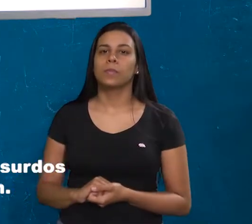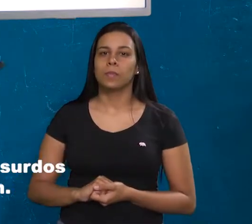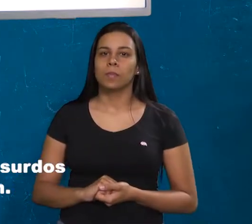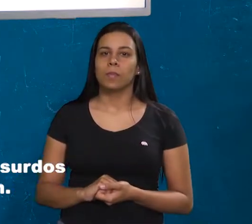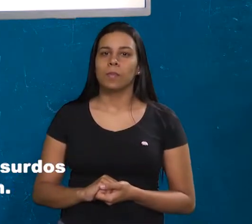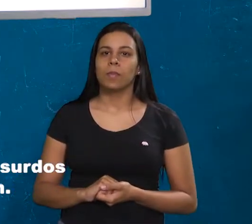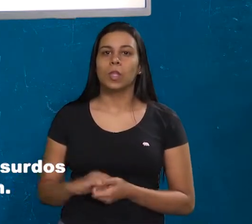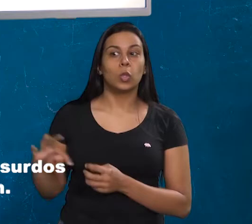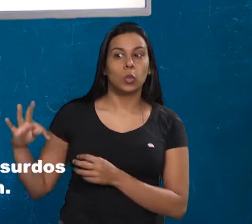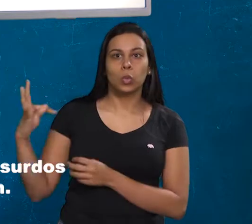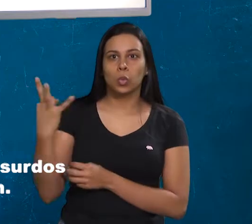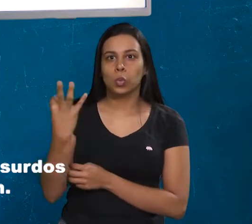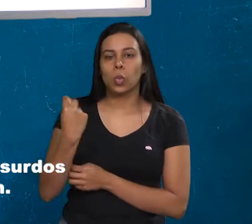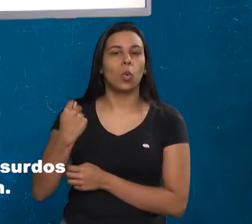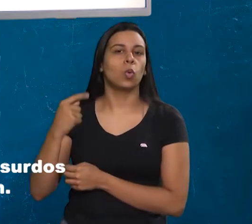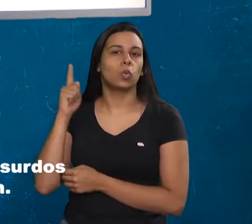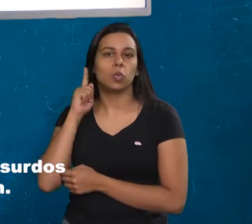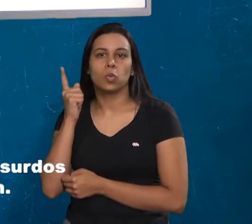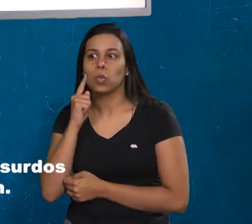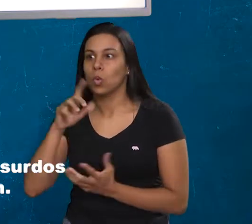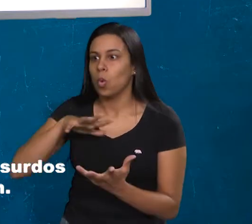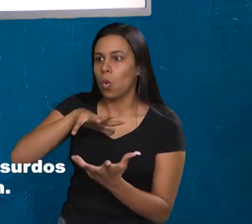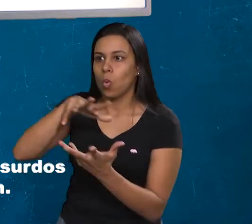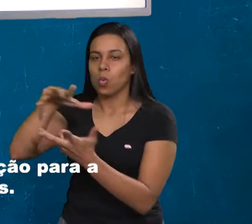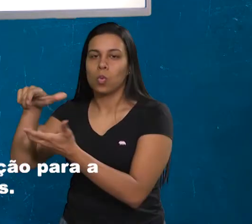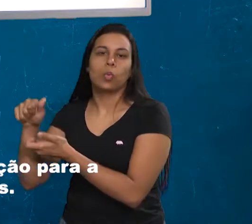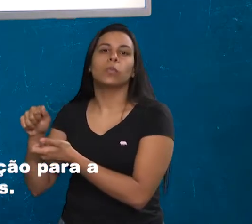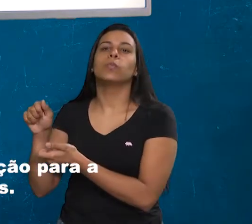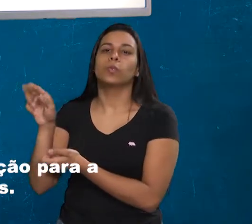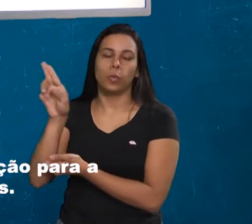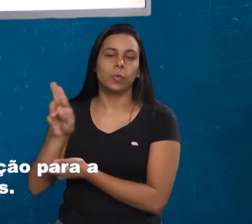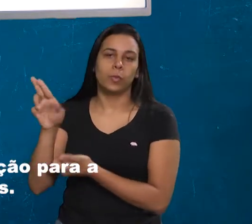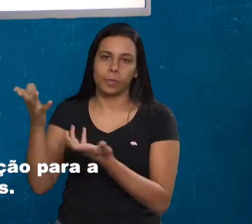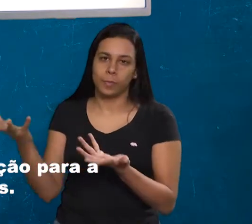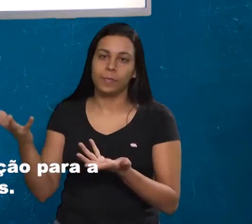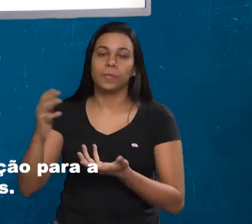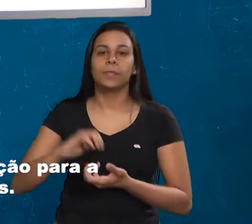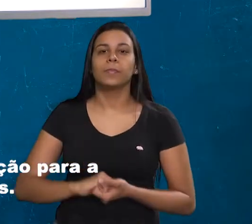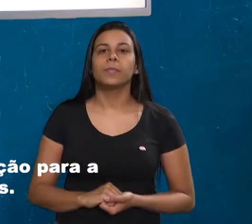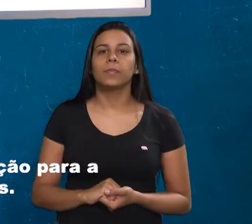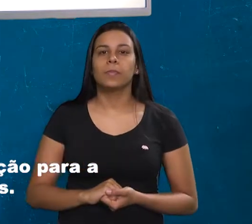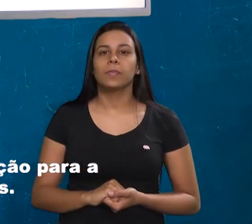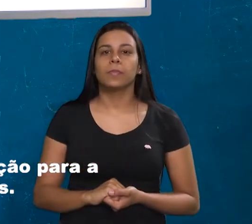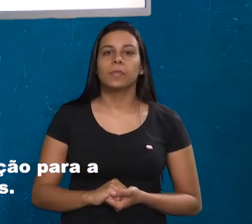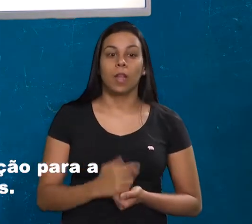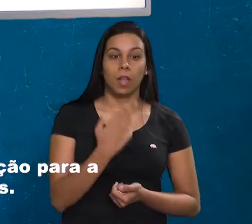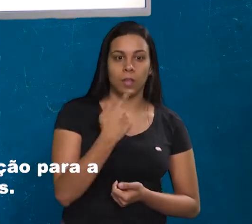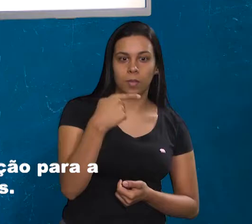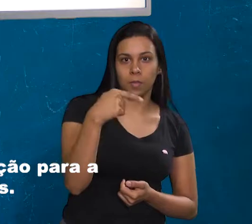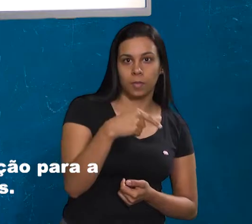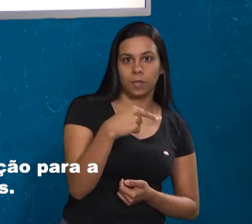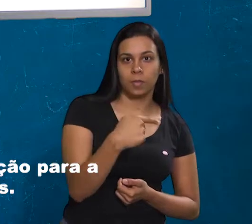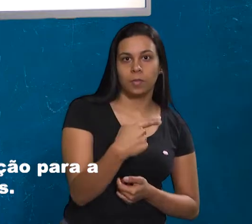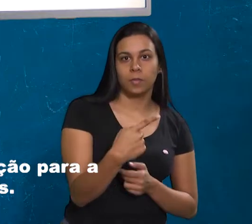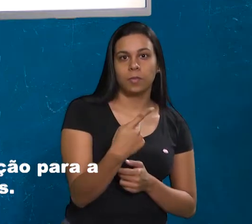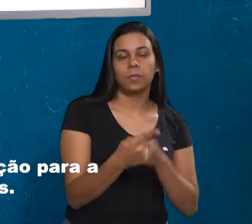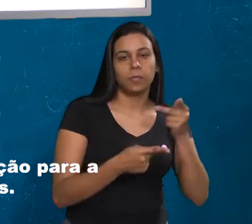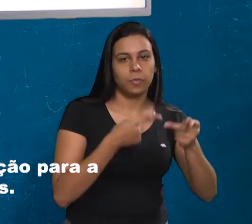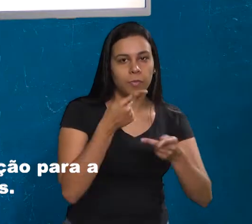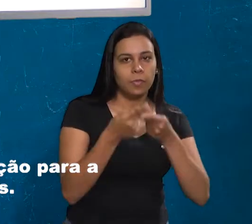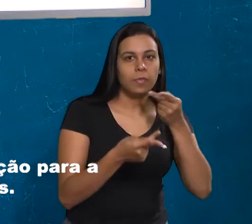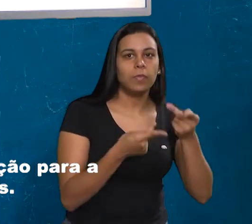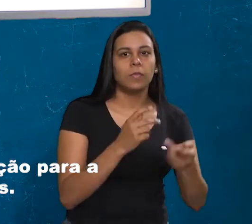que todos os surdos, na verdade, do mundo inteiro utilizam. E nas línguas faladas, a constituição,